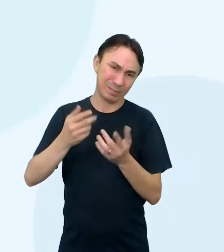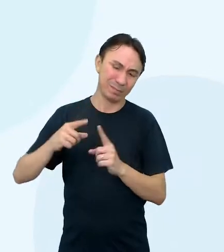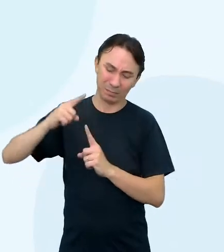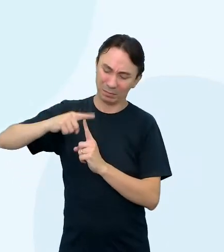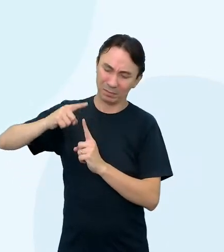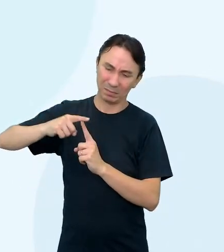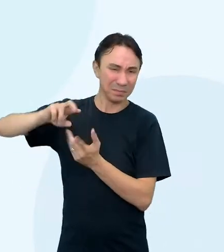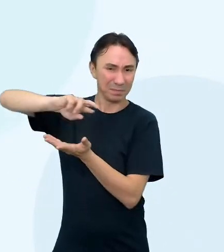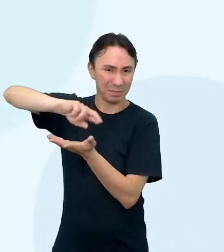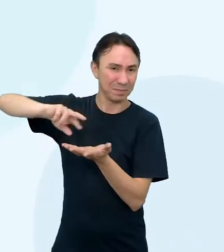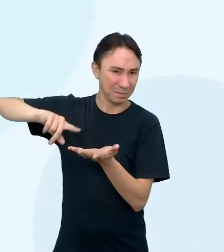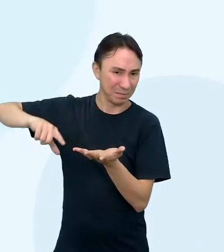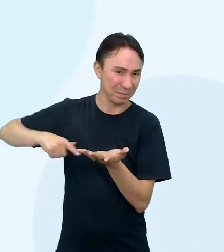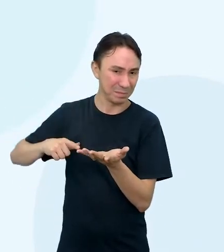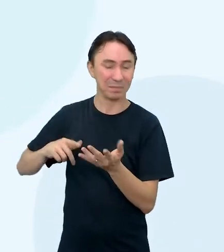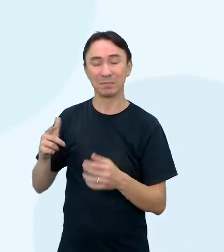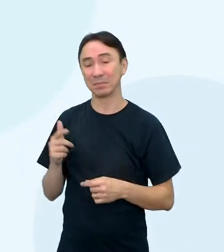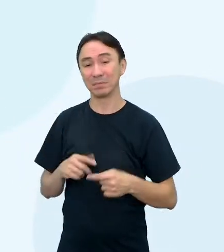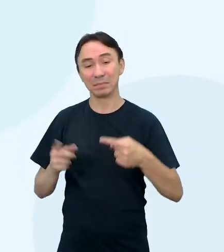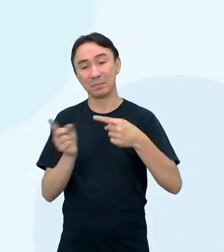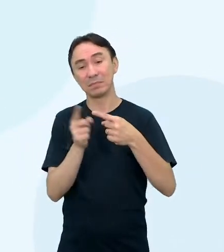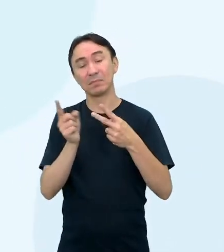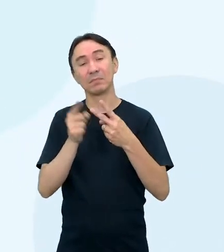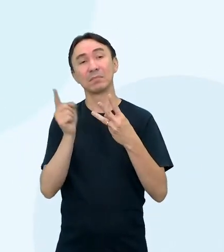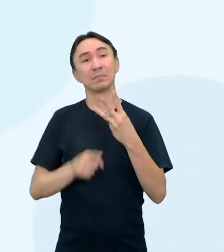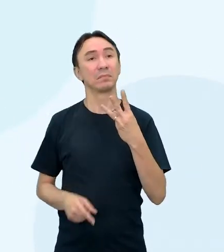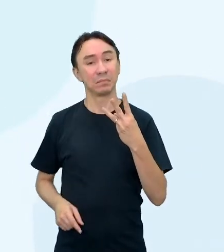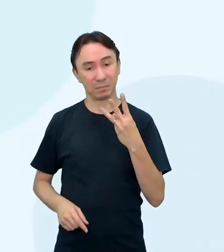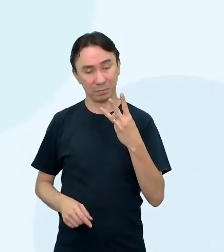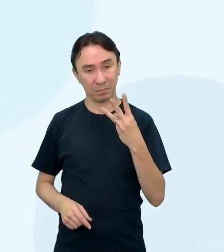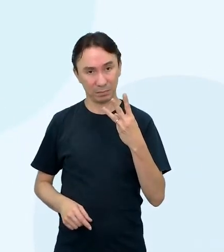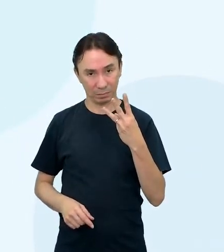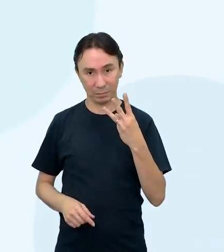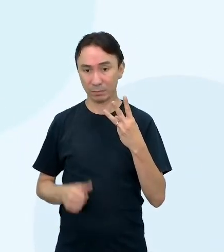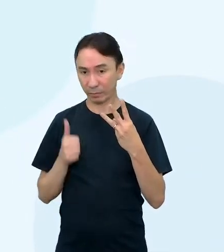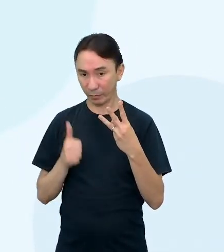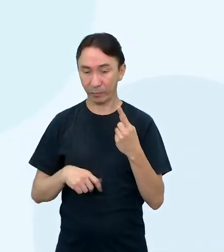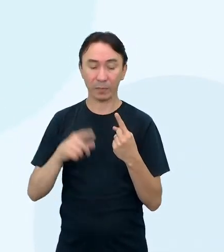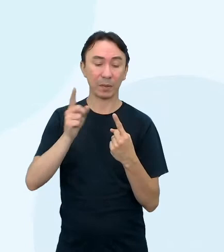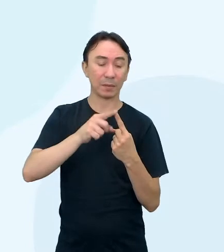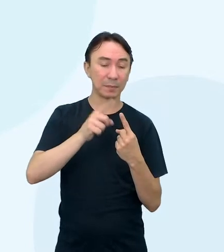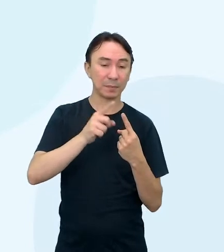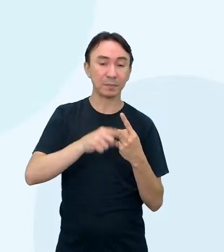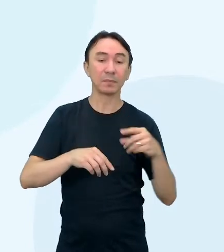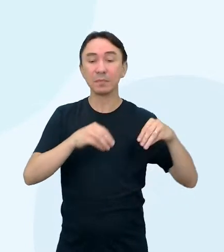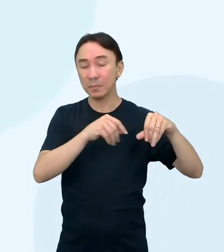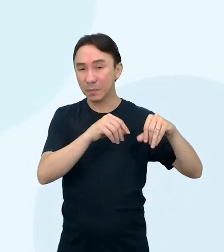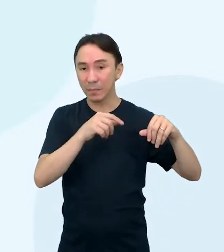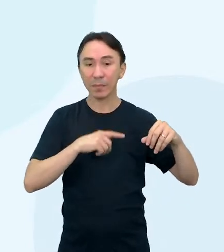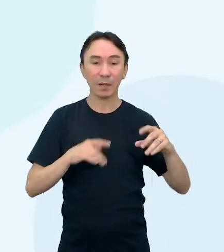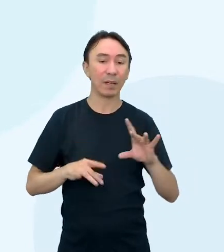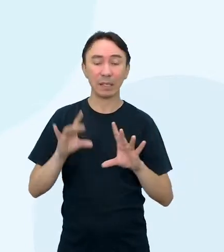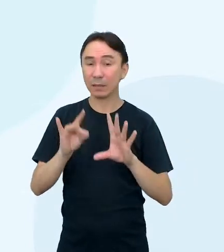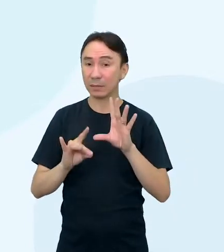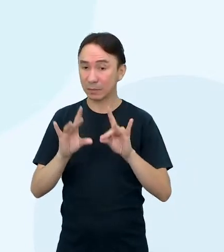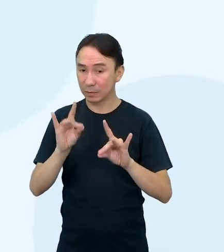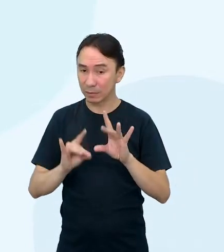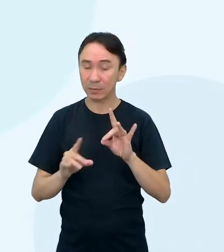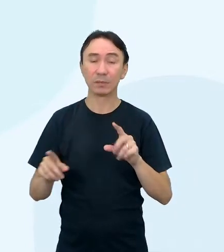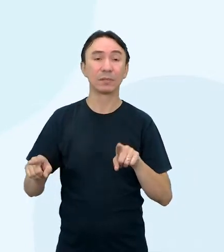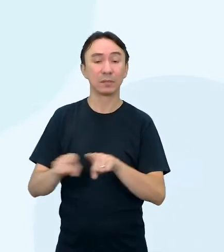nós temos três diferentes tipos de solos, três classificações: o arenoso, o argiloso e o